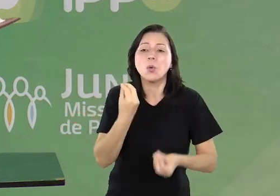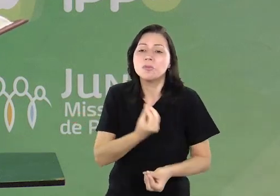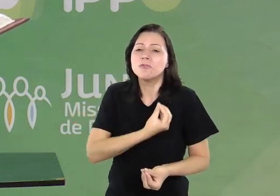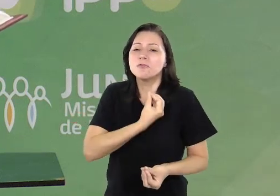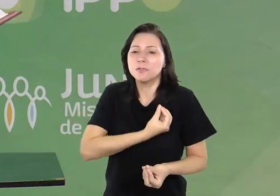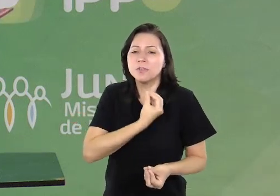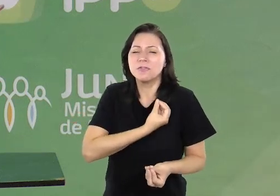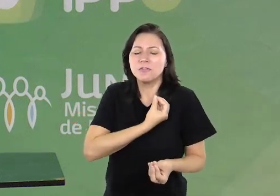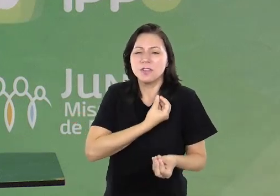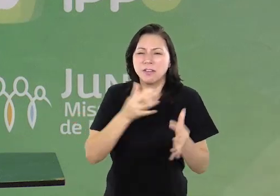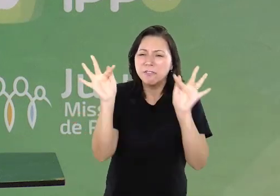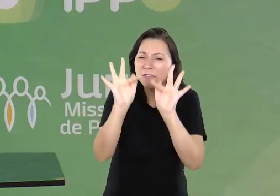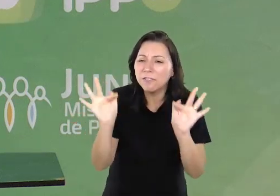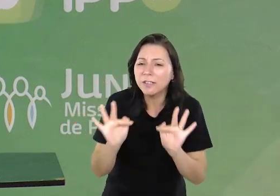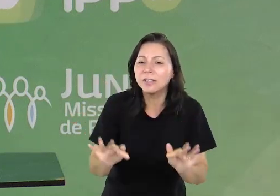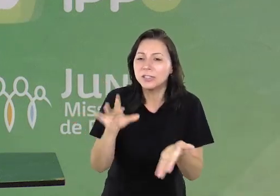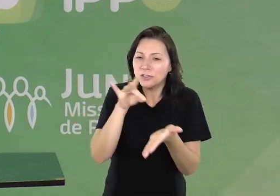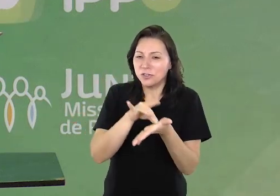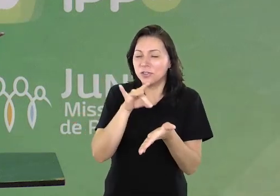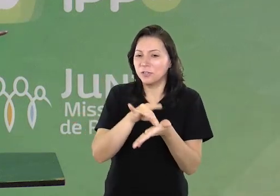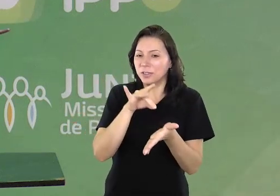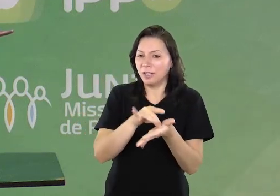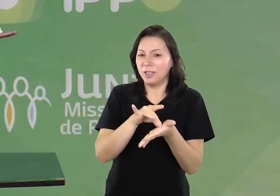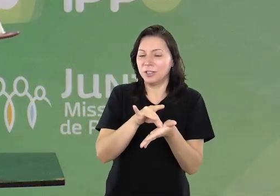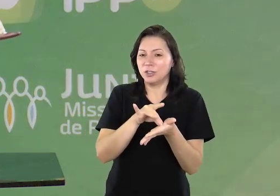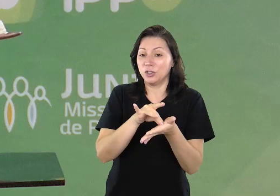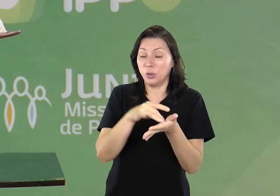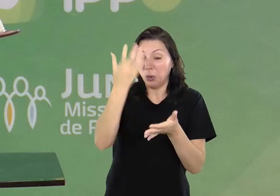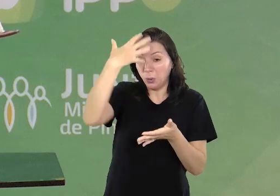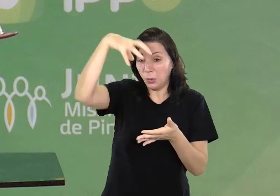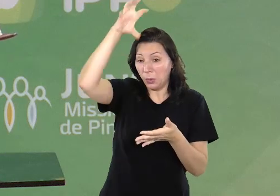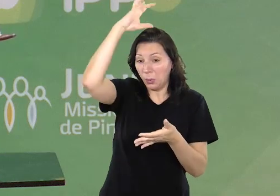ele buscou a felicidade meticulosamente